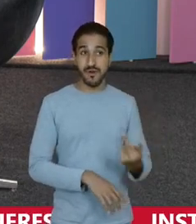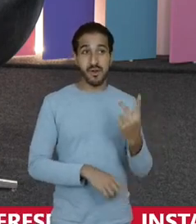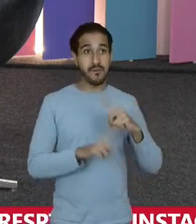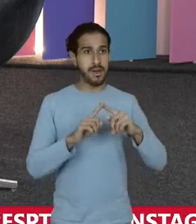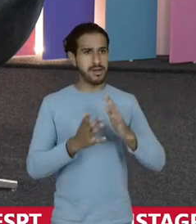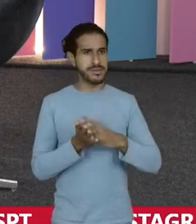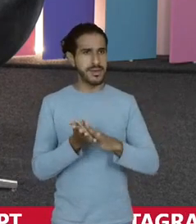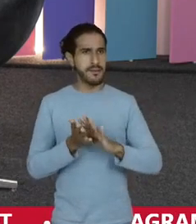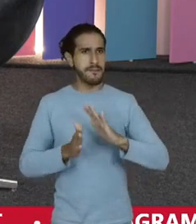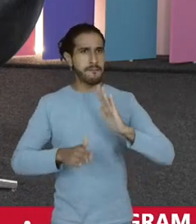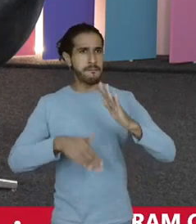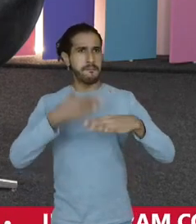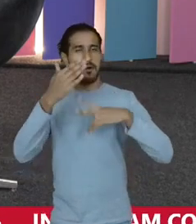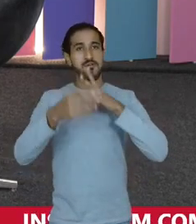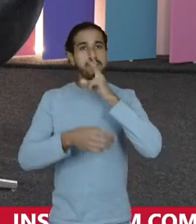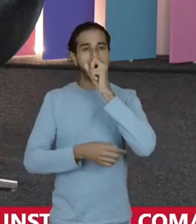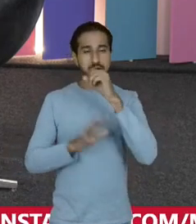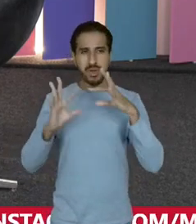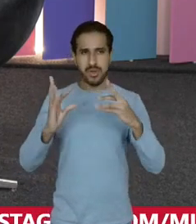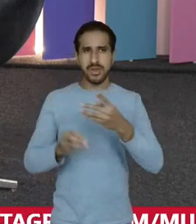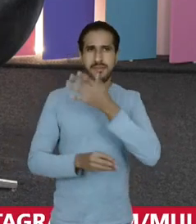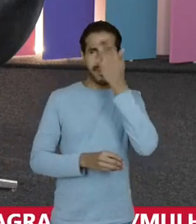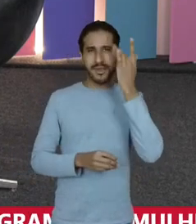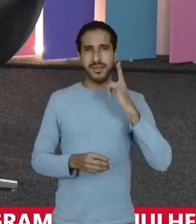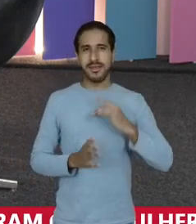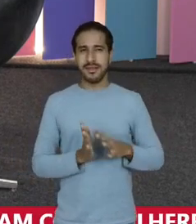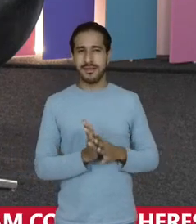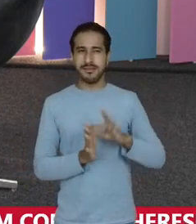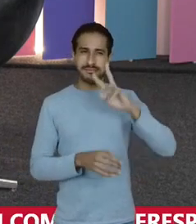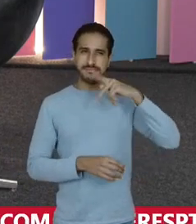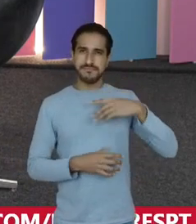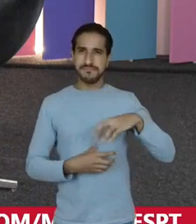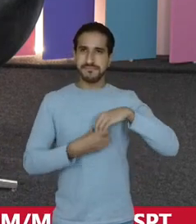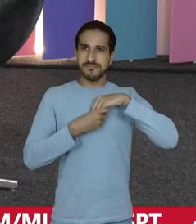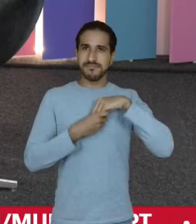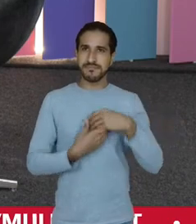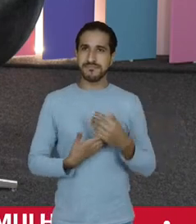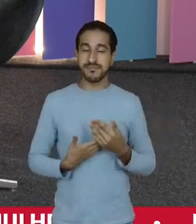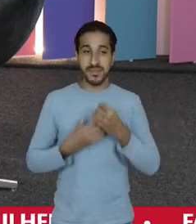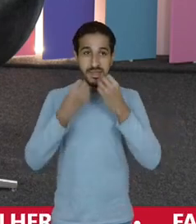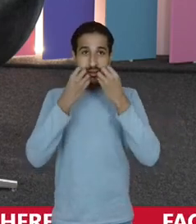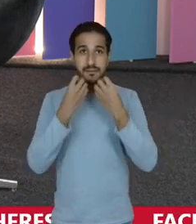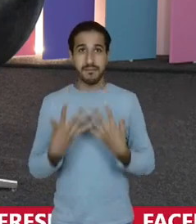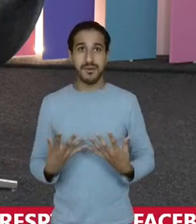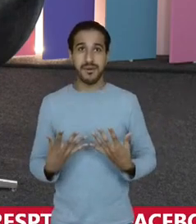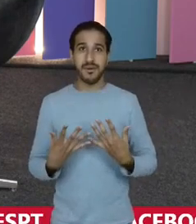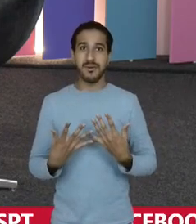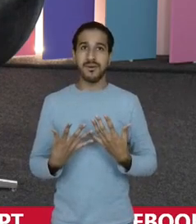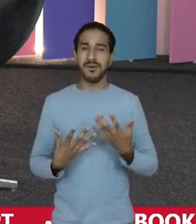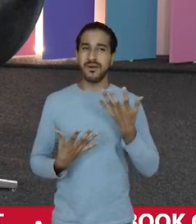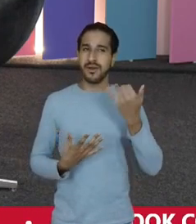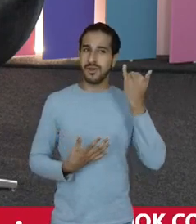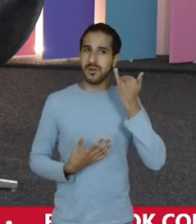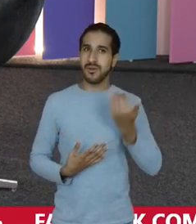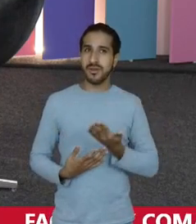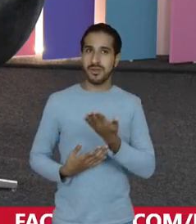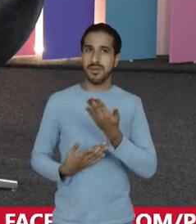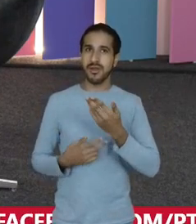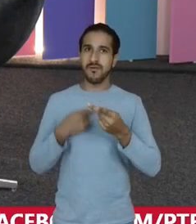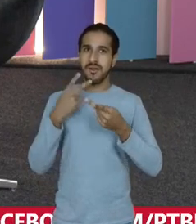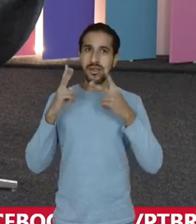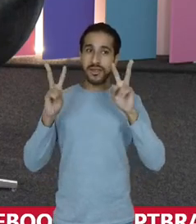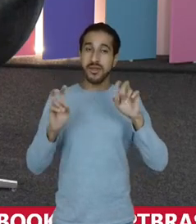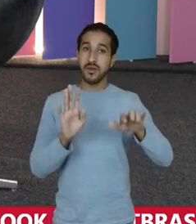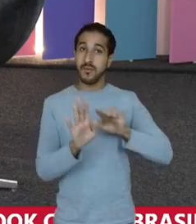ele cresceu e cresceu muito, né? Todo mundo tem um pouco de sambista dentro de si, que bom. E eu queria ouvir você para falar